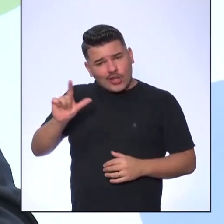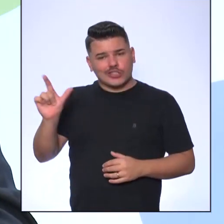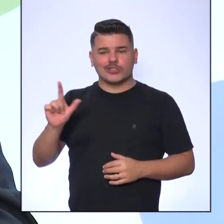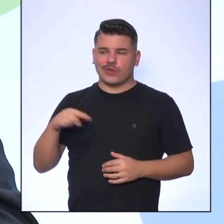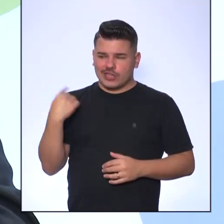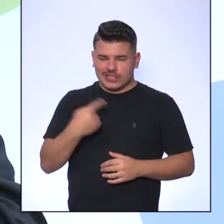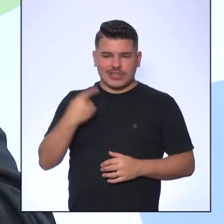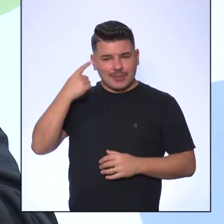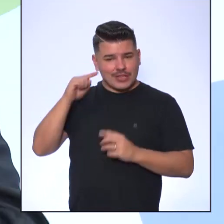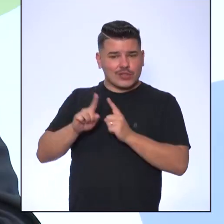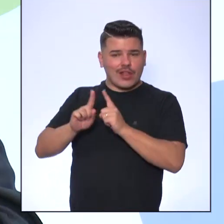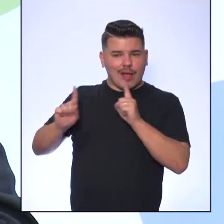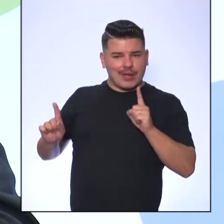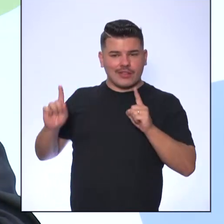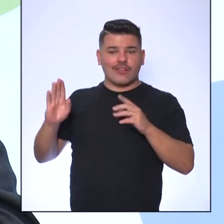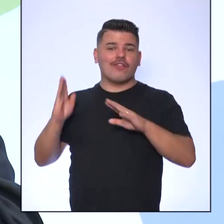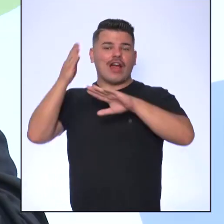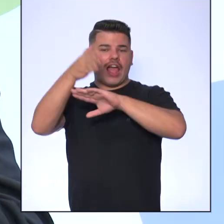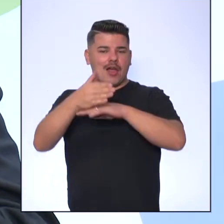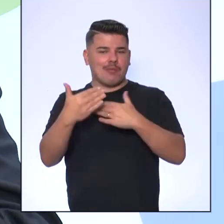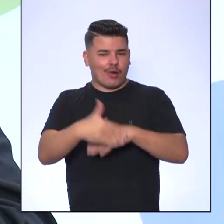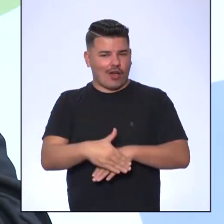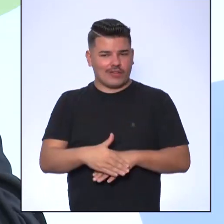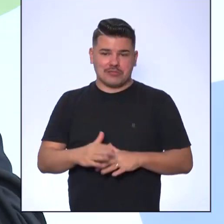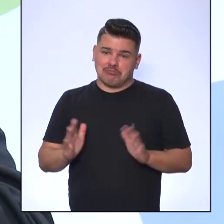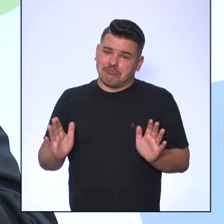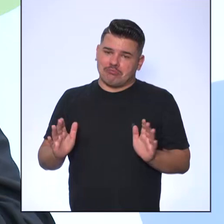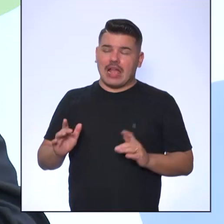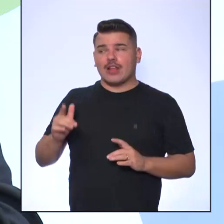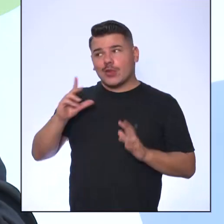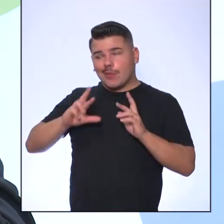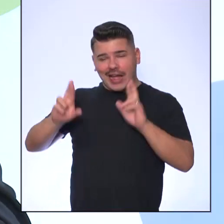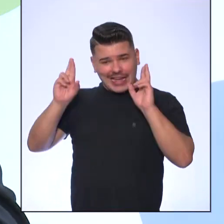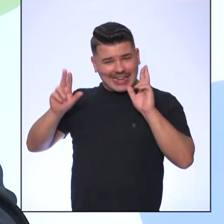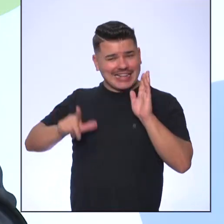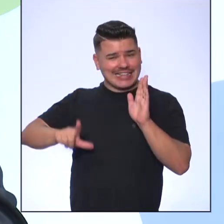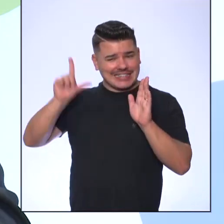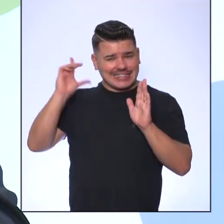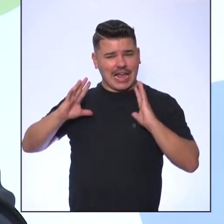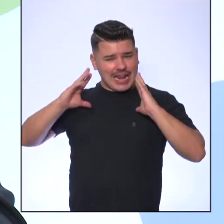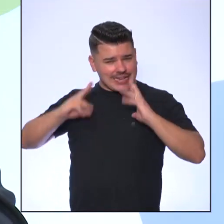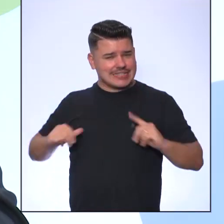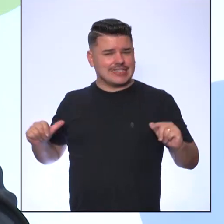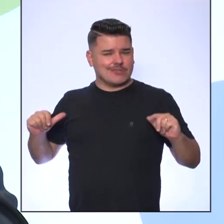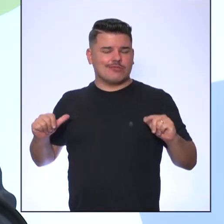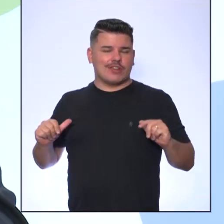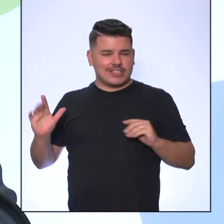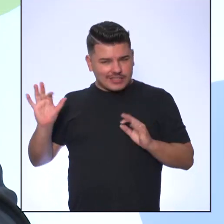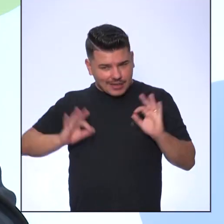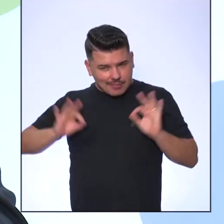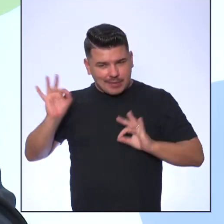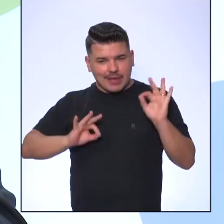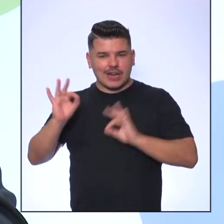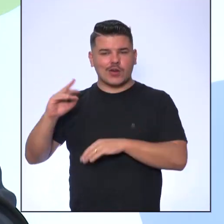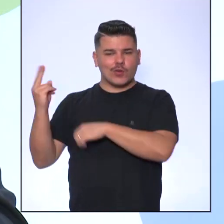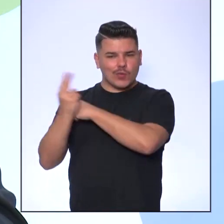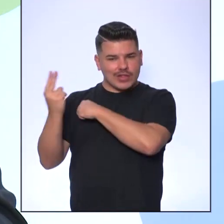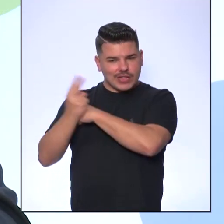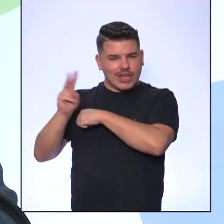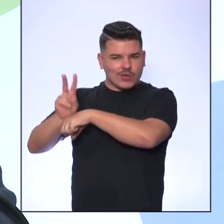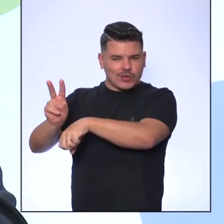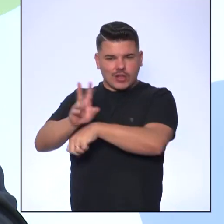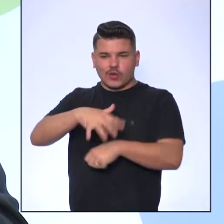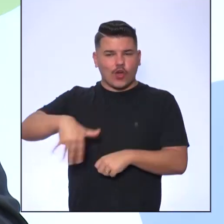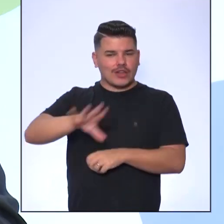nível de isolamento, não vai até lá, se Deus quiser, a gente volta antes, vamos estar nos preparando, vamos estar todos na escola,